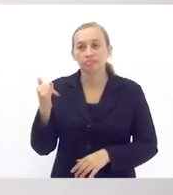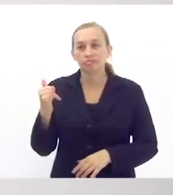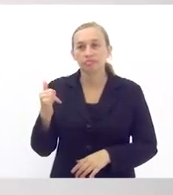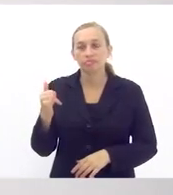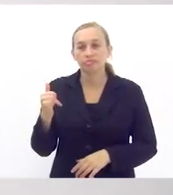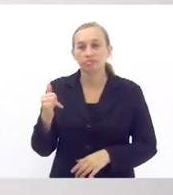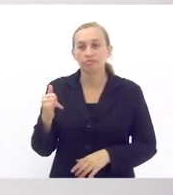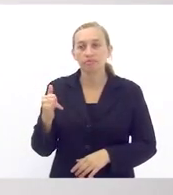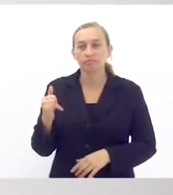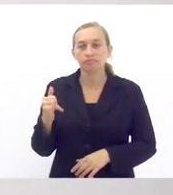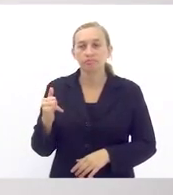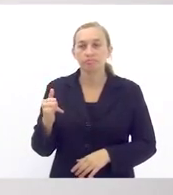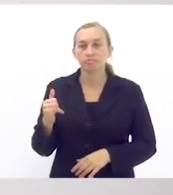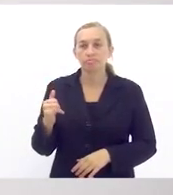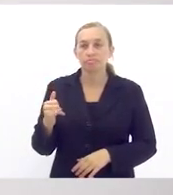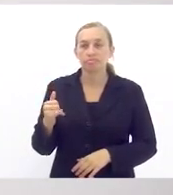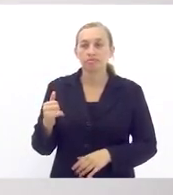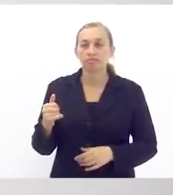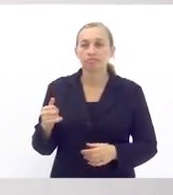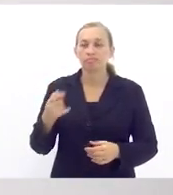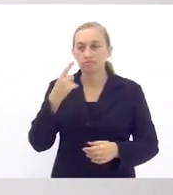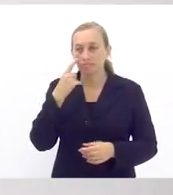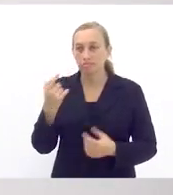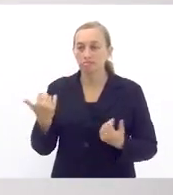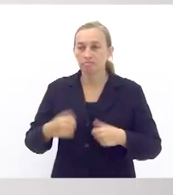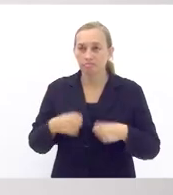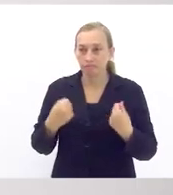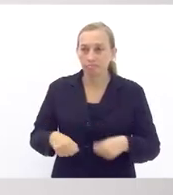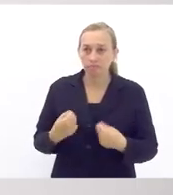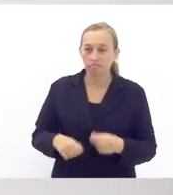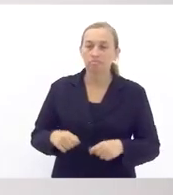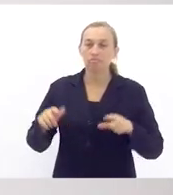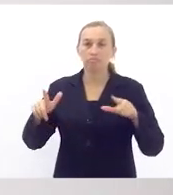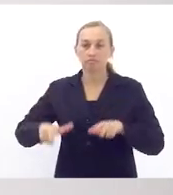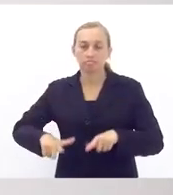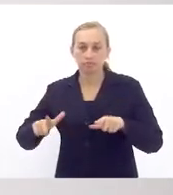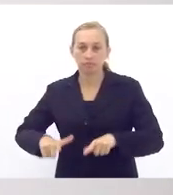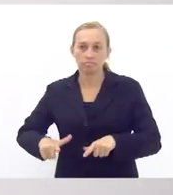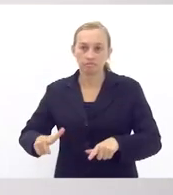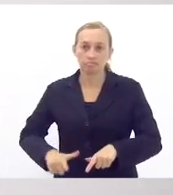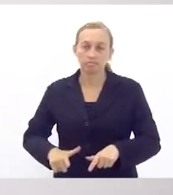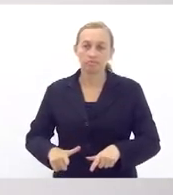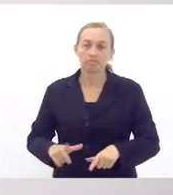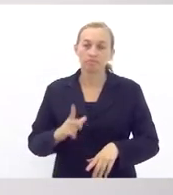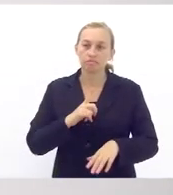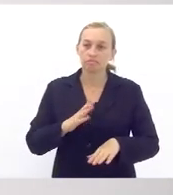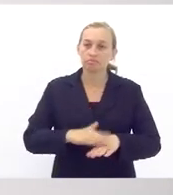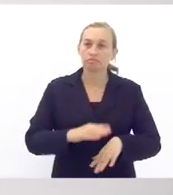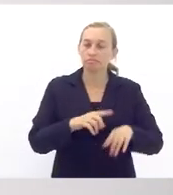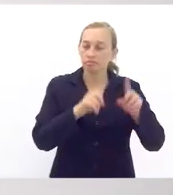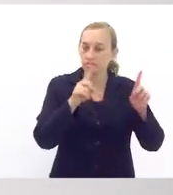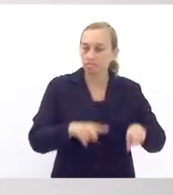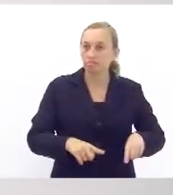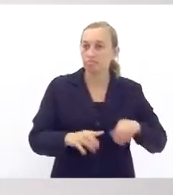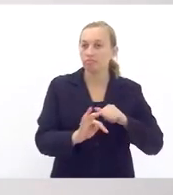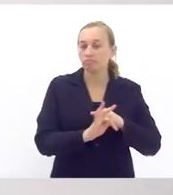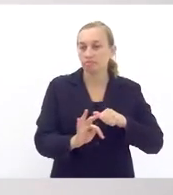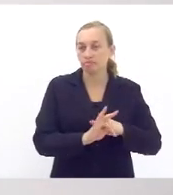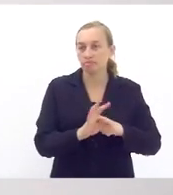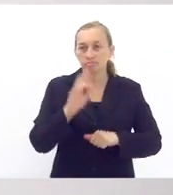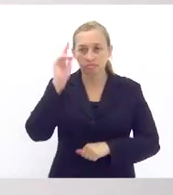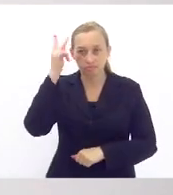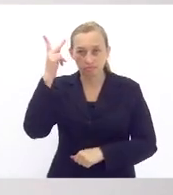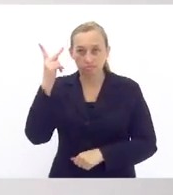recomponha o quadro docente atendendo as necessidades das especificidades das escolas que são históricas como coloca